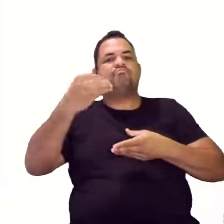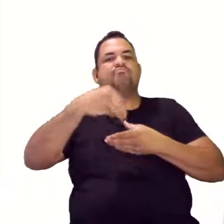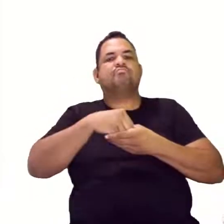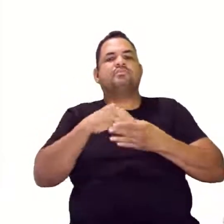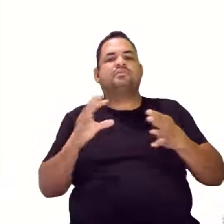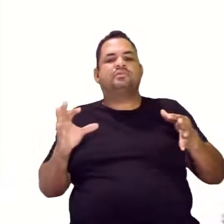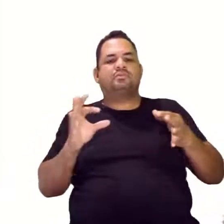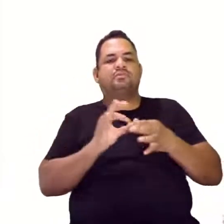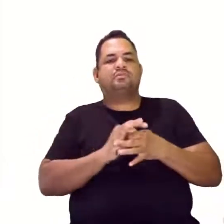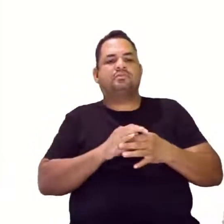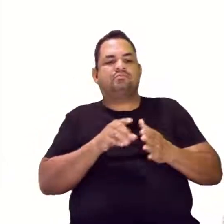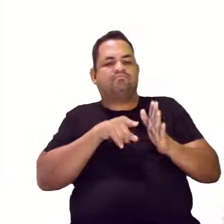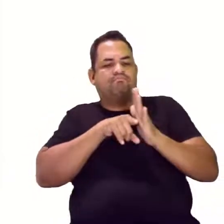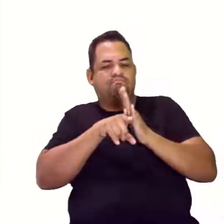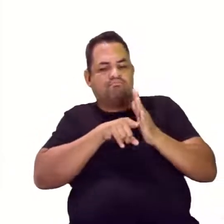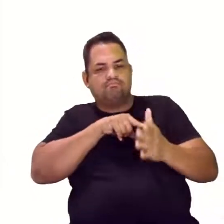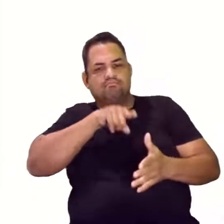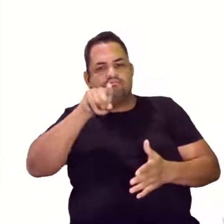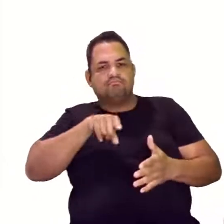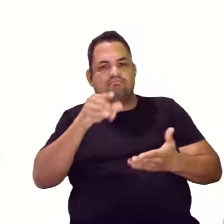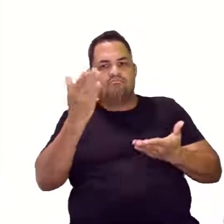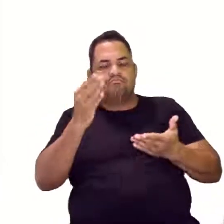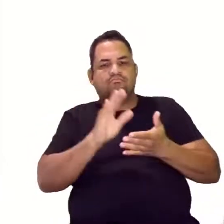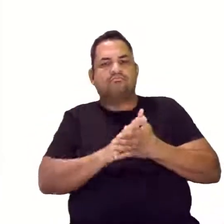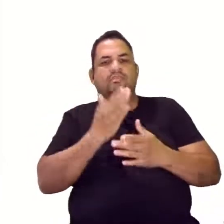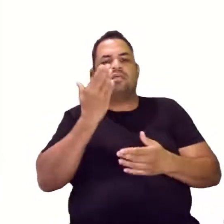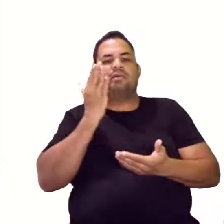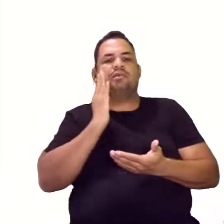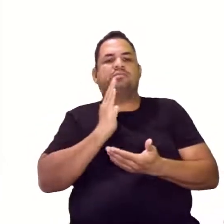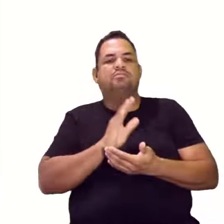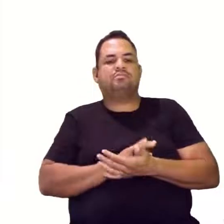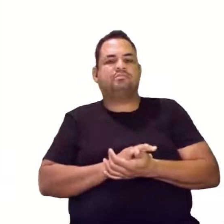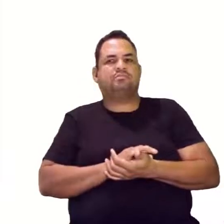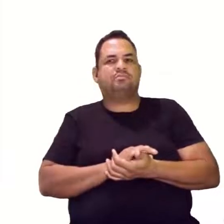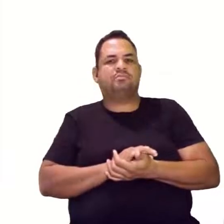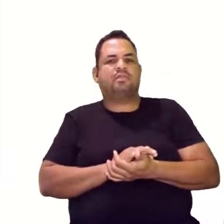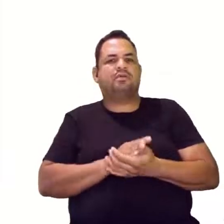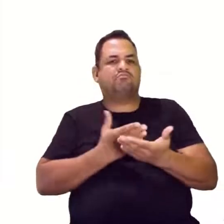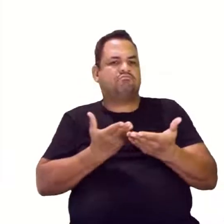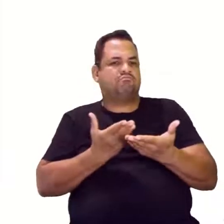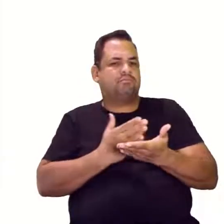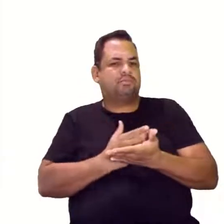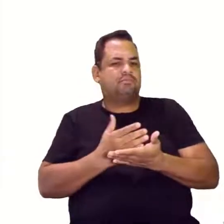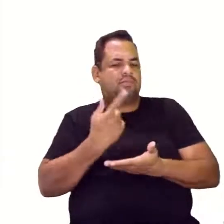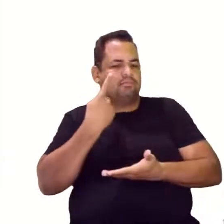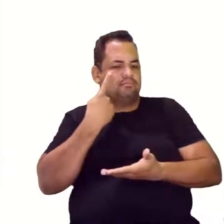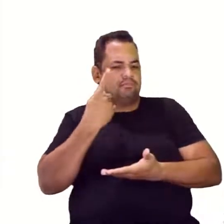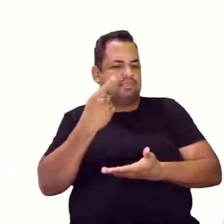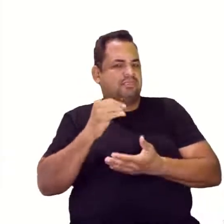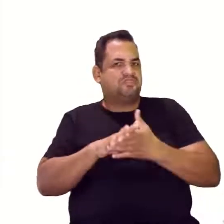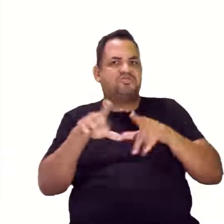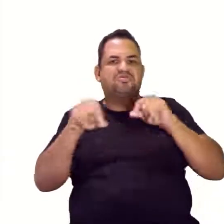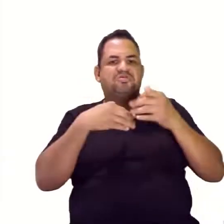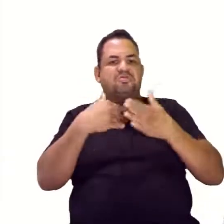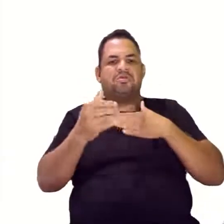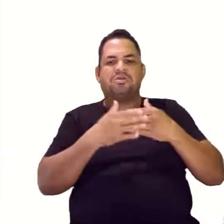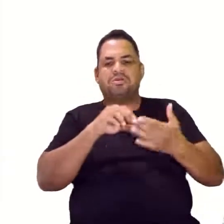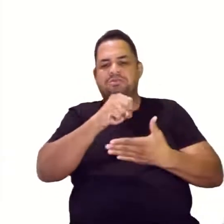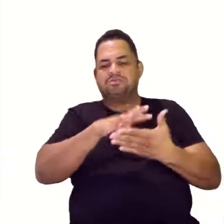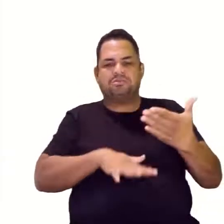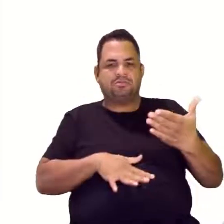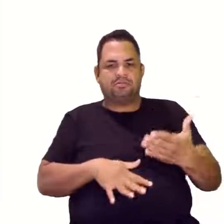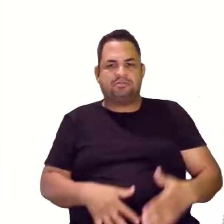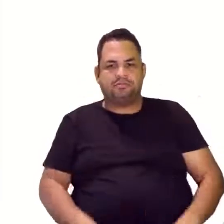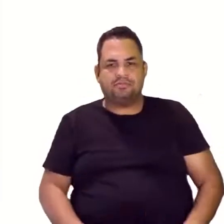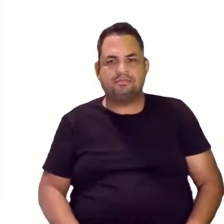assuntos, né? Análise gráfica e tudo mais. Você acerta fácil e erra difícil, ele parte do princípio que você chutou. Beleza.